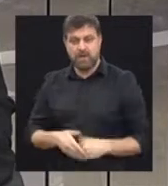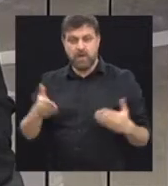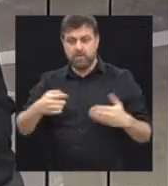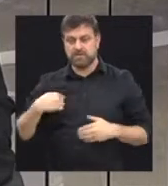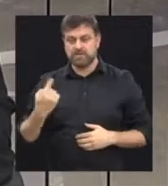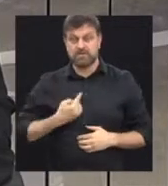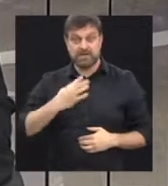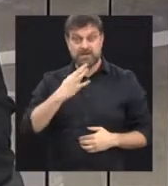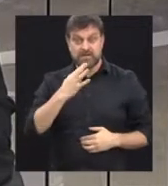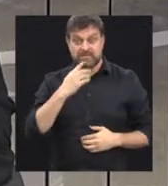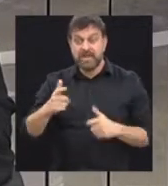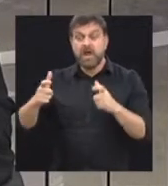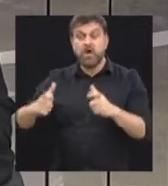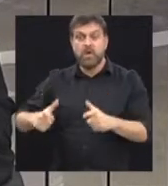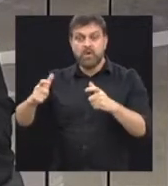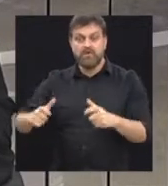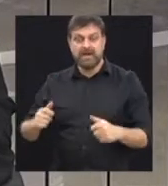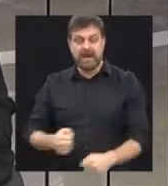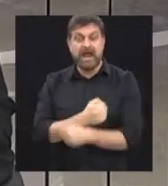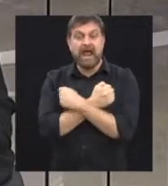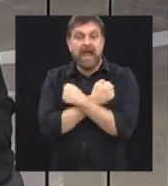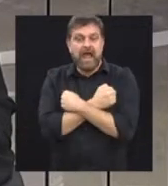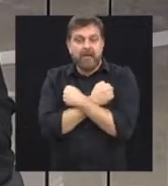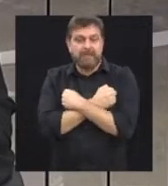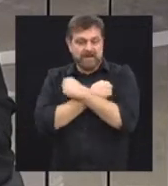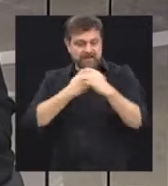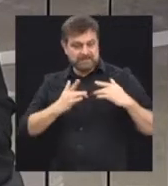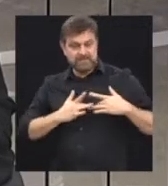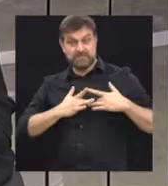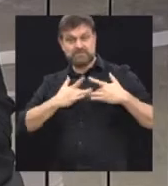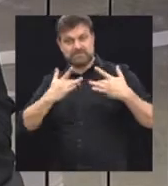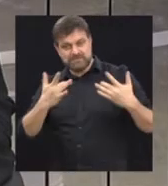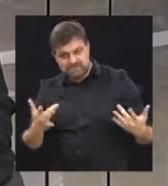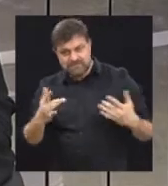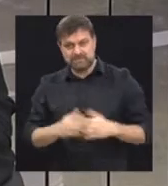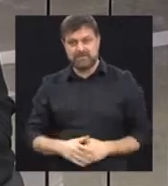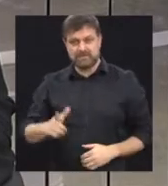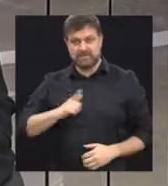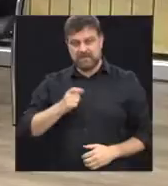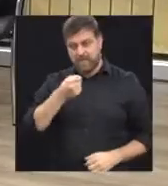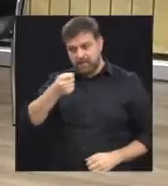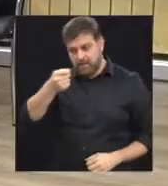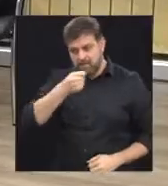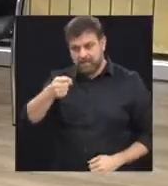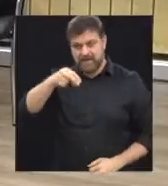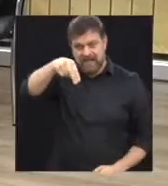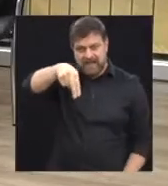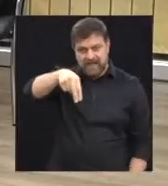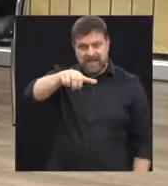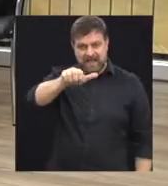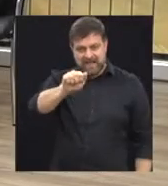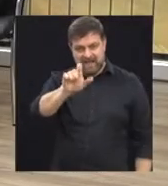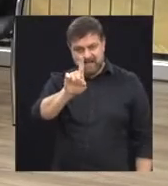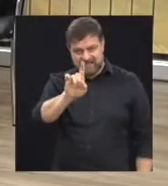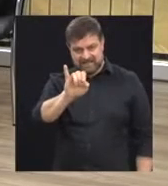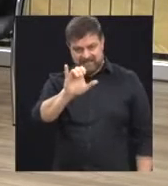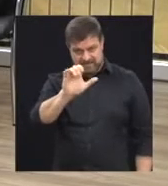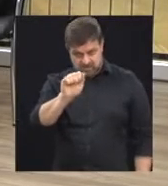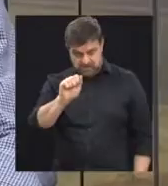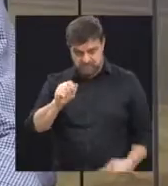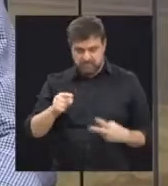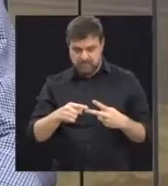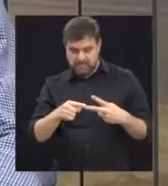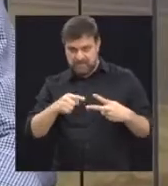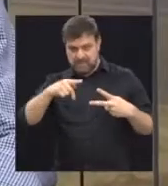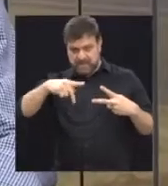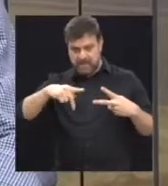nós vamos conhecer um pouco da Associação Abrace Solidário. Com a gente no estúdio estão Nádia Martins e Pércio